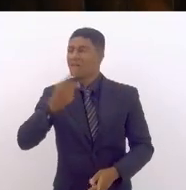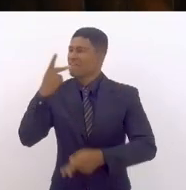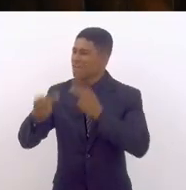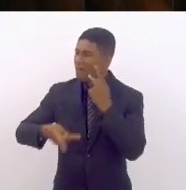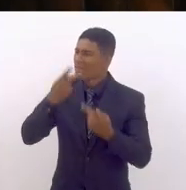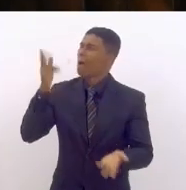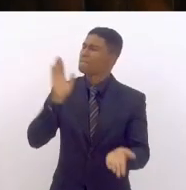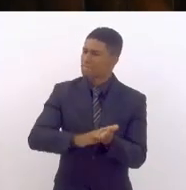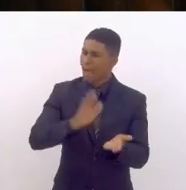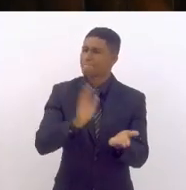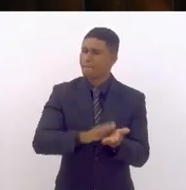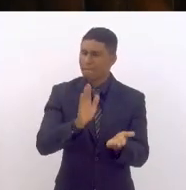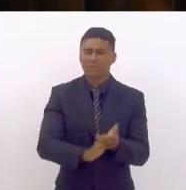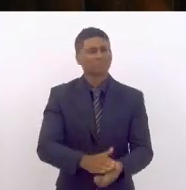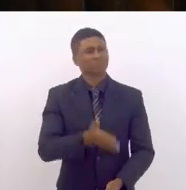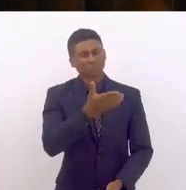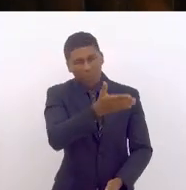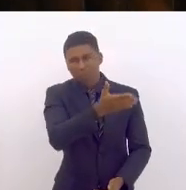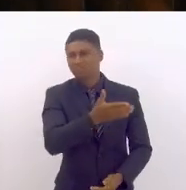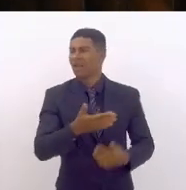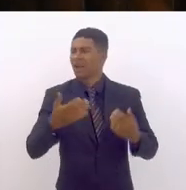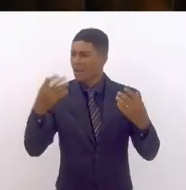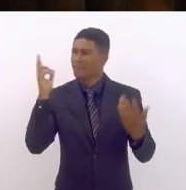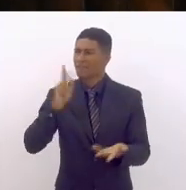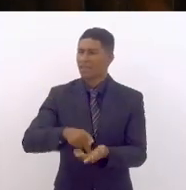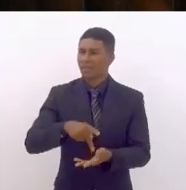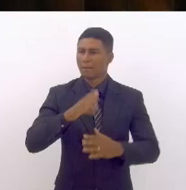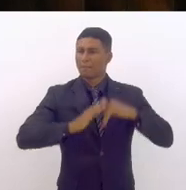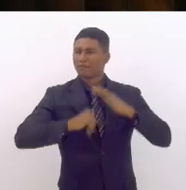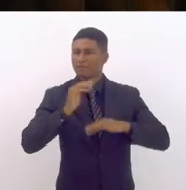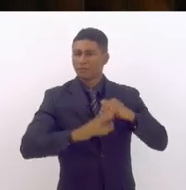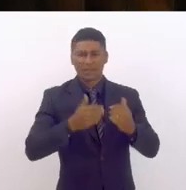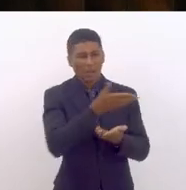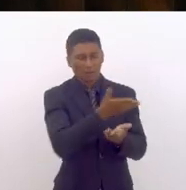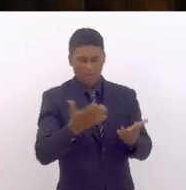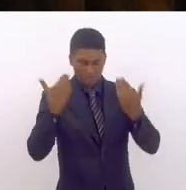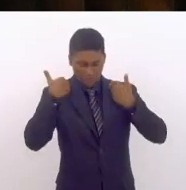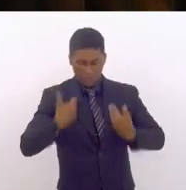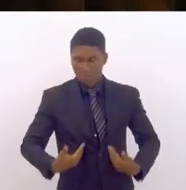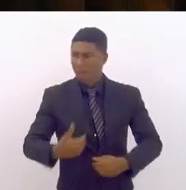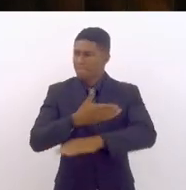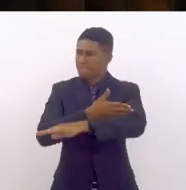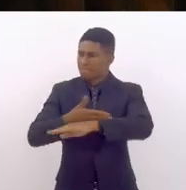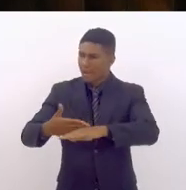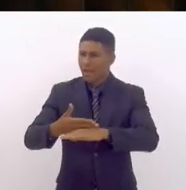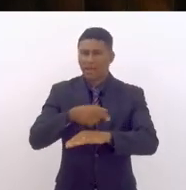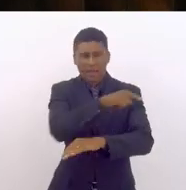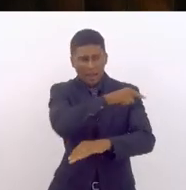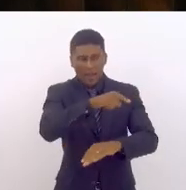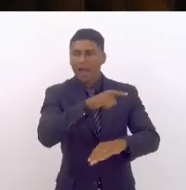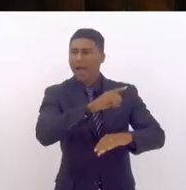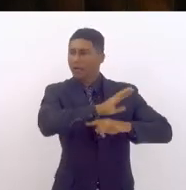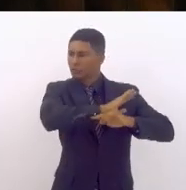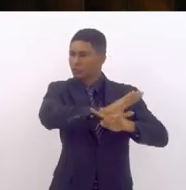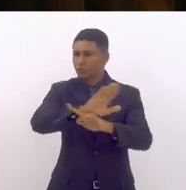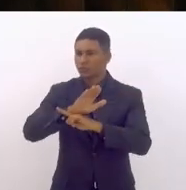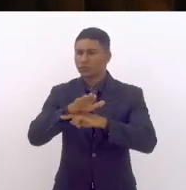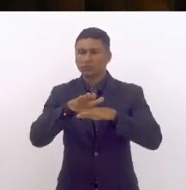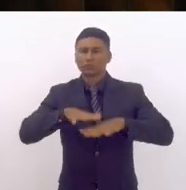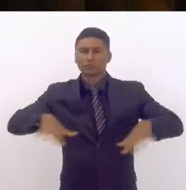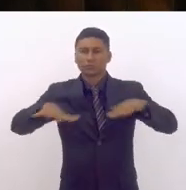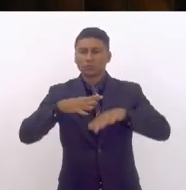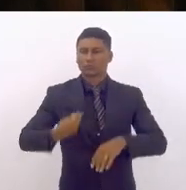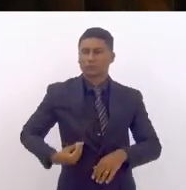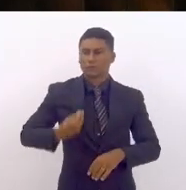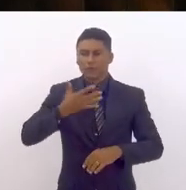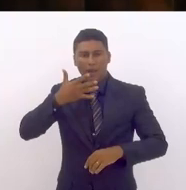parabenizando, dizendo que são os nossos heróis de branco, que ajudaram com muito amor e carinho a cuidar de vidas,